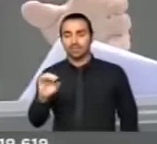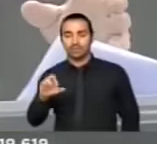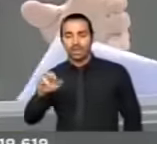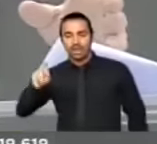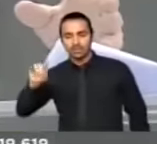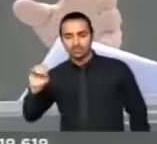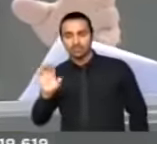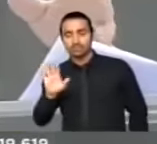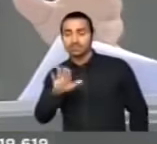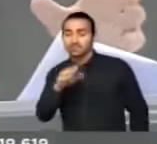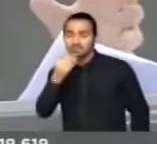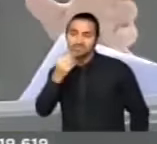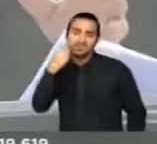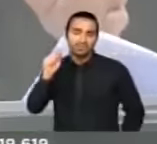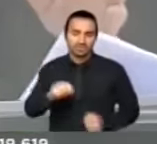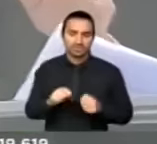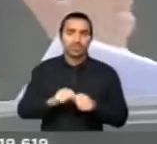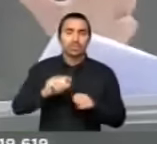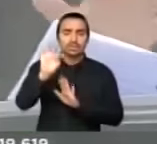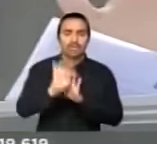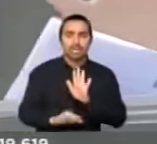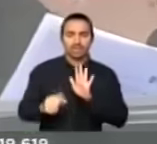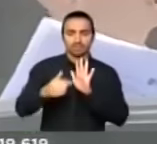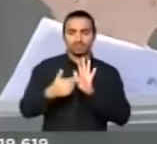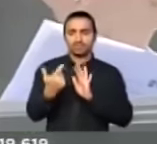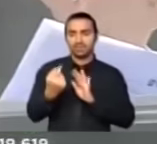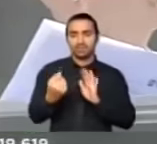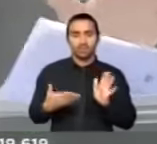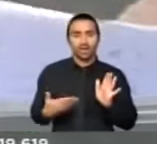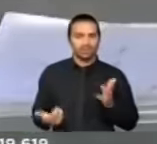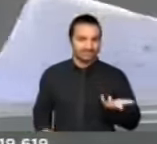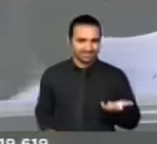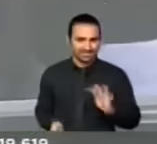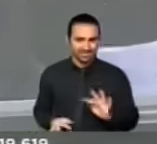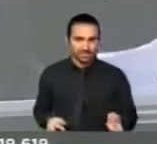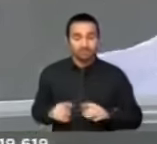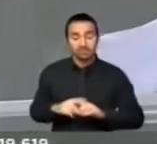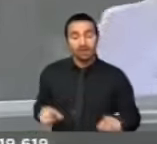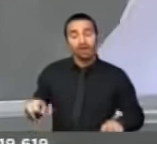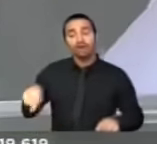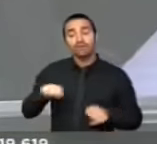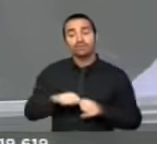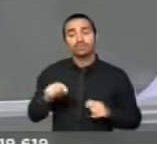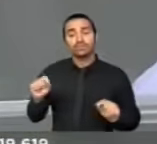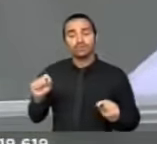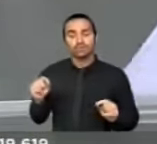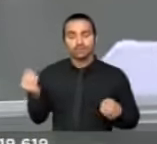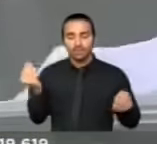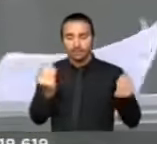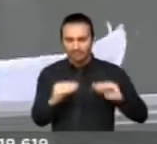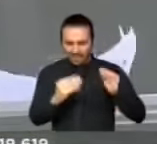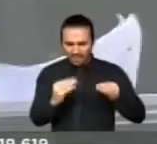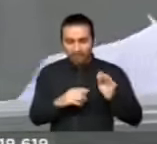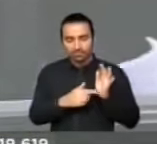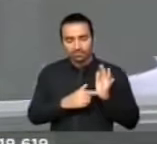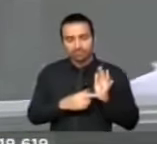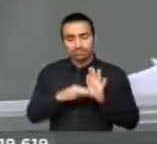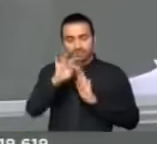podia ter feito um texto em 20 páginas, mas ele preencheu o